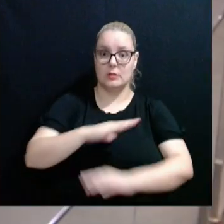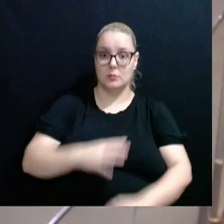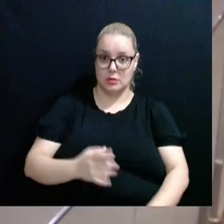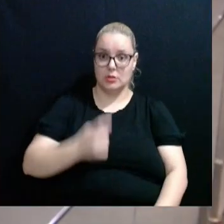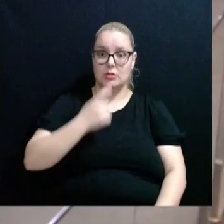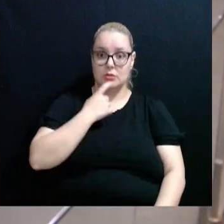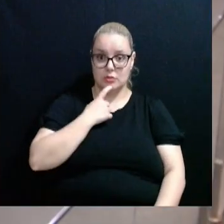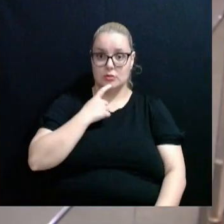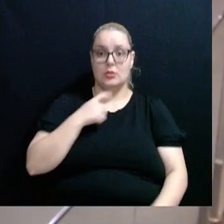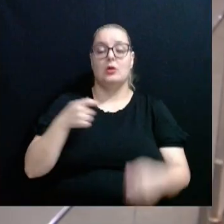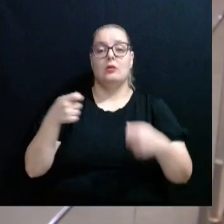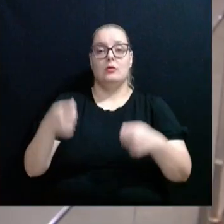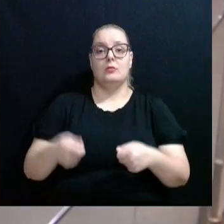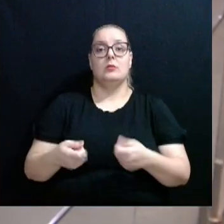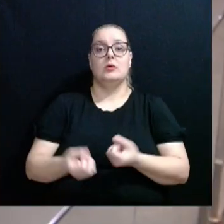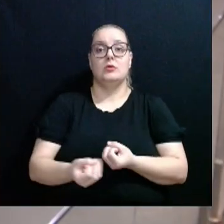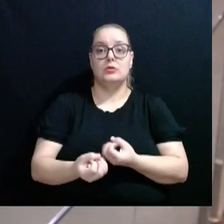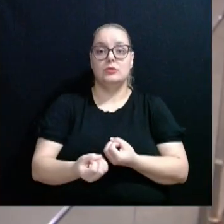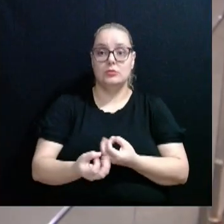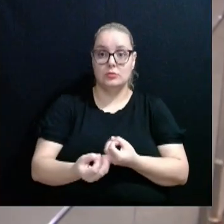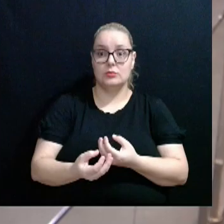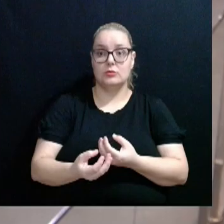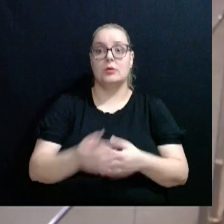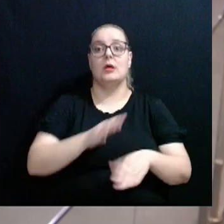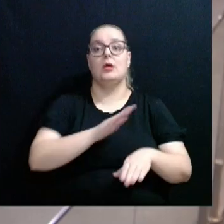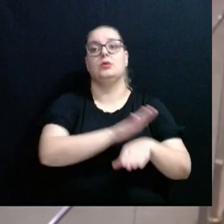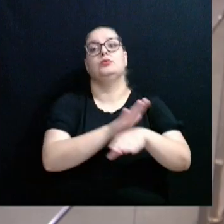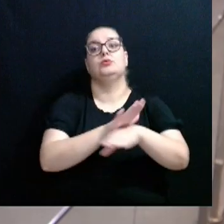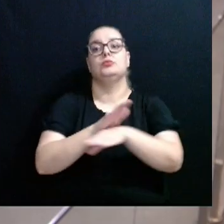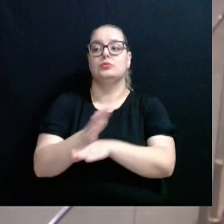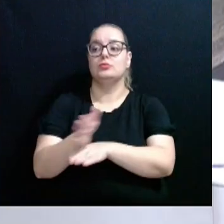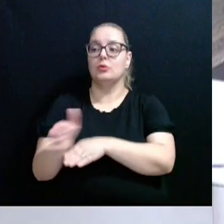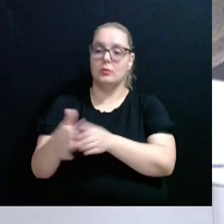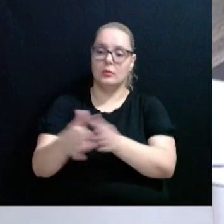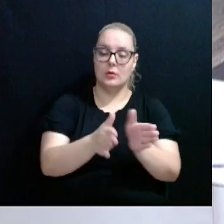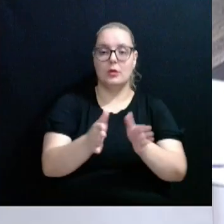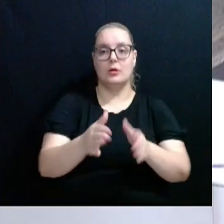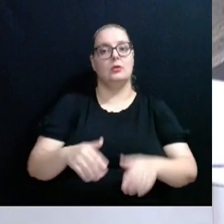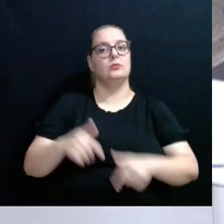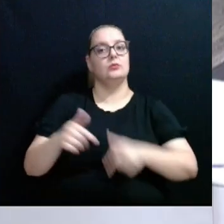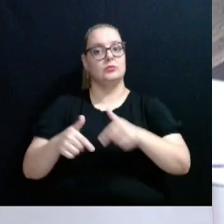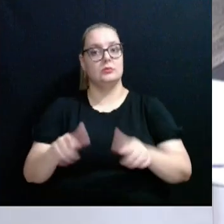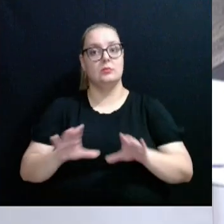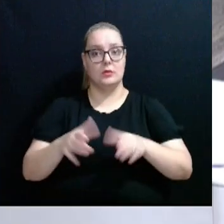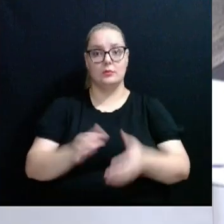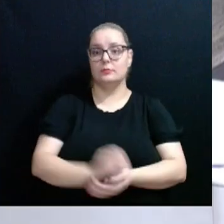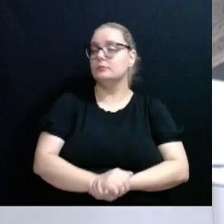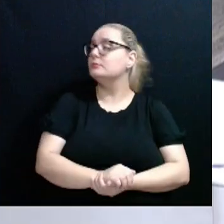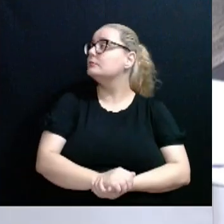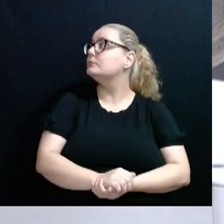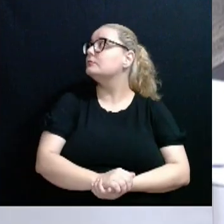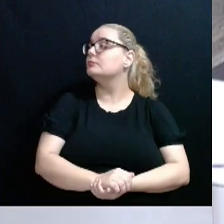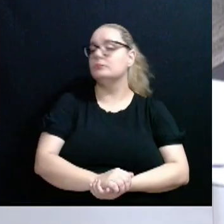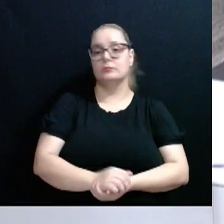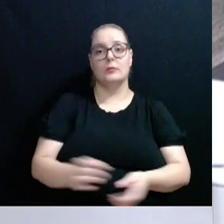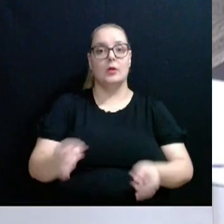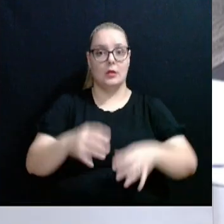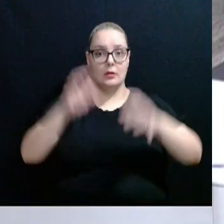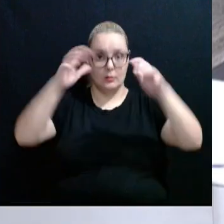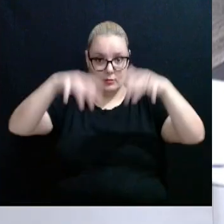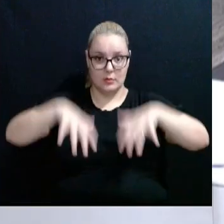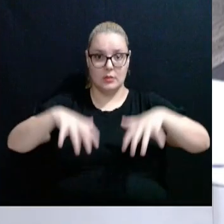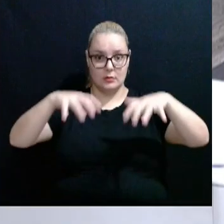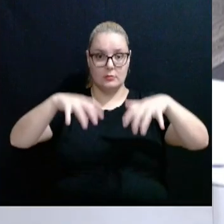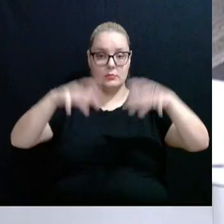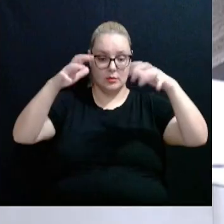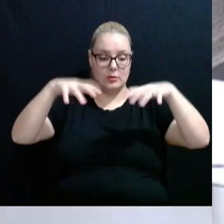que as informações devem ajudar a nortear os trabalhos da comissão. Acabaram a época das chuvas, a gente esquece que a partir